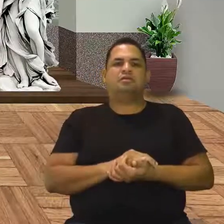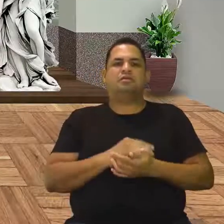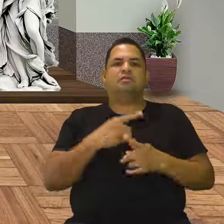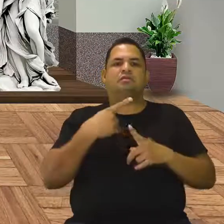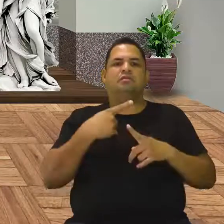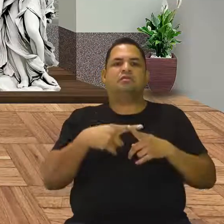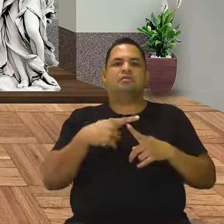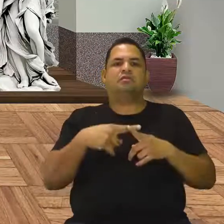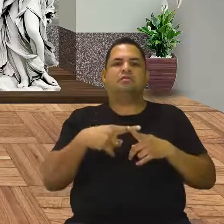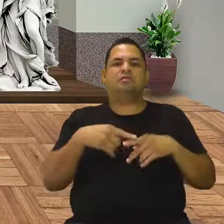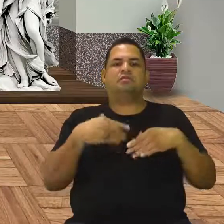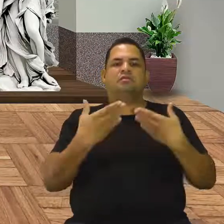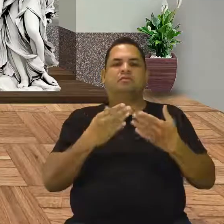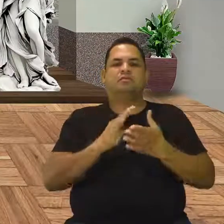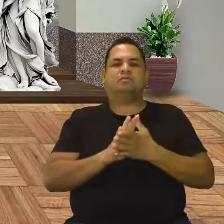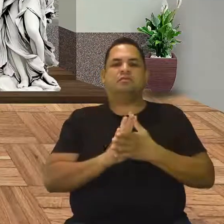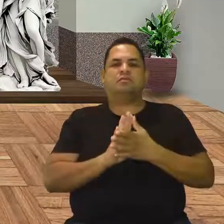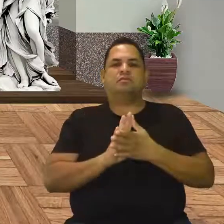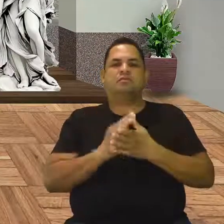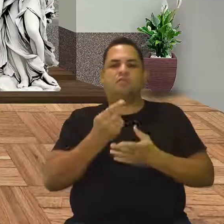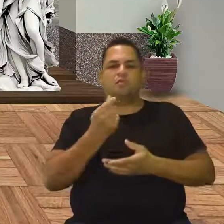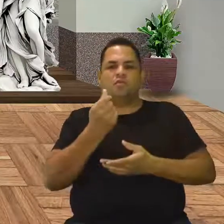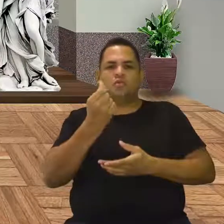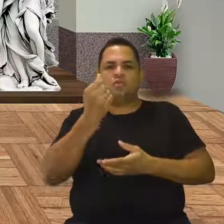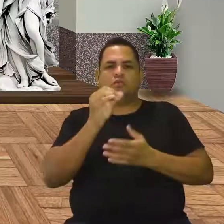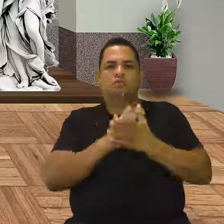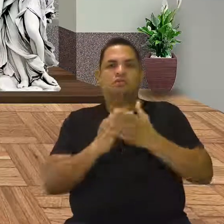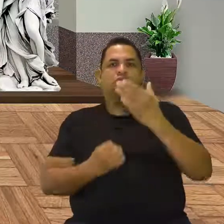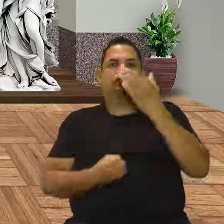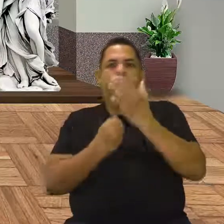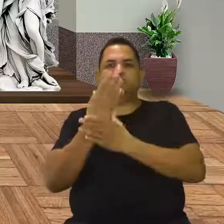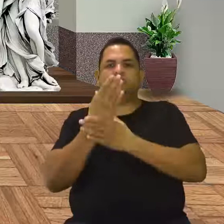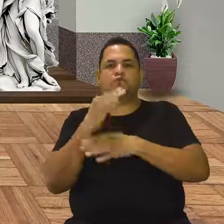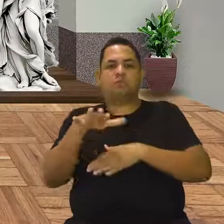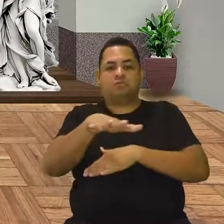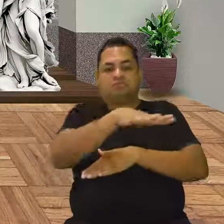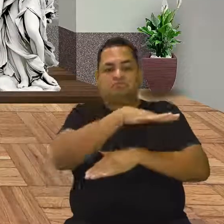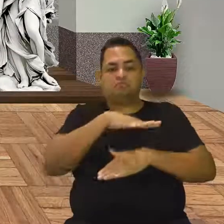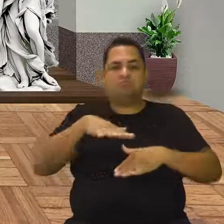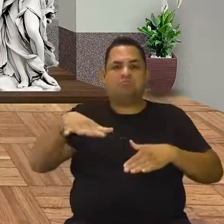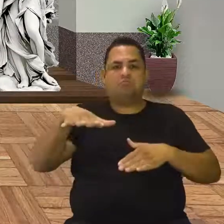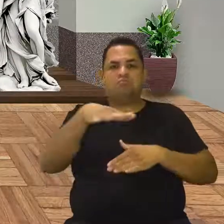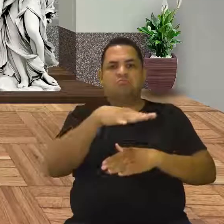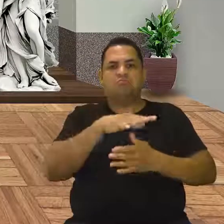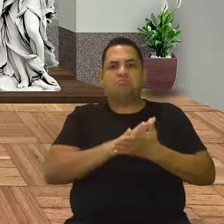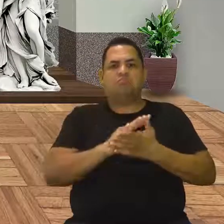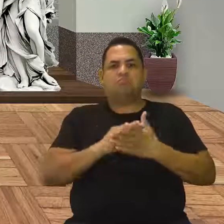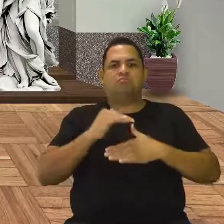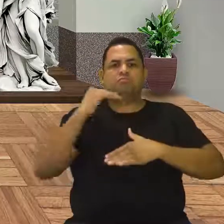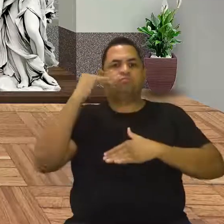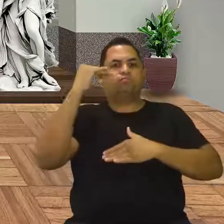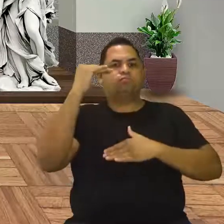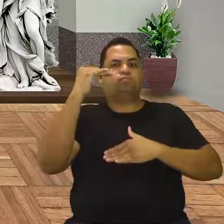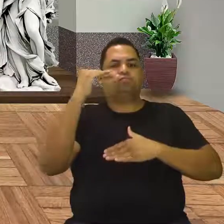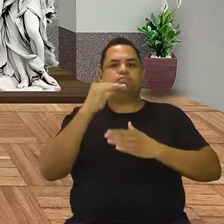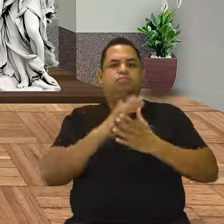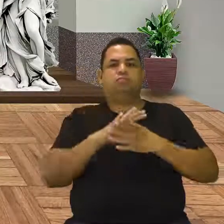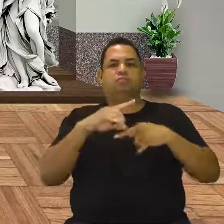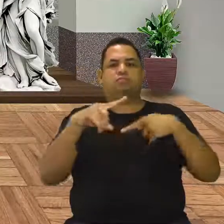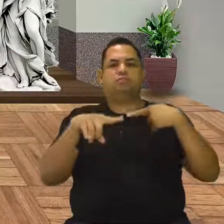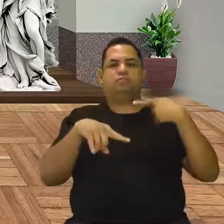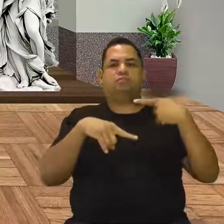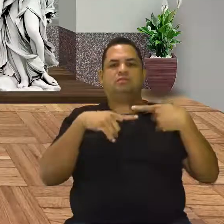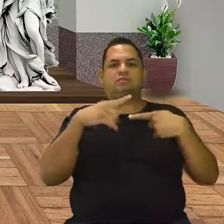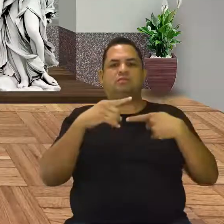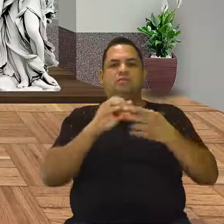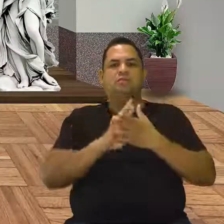Por quê? Assim que a moeda surgiu no mercado, foi aquele boom. Mas depois,